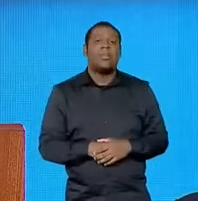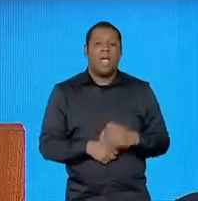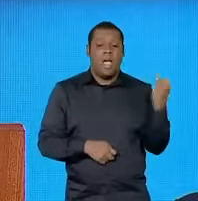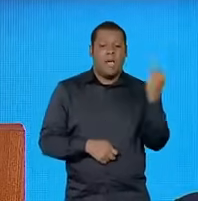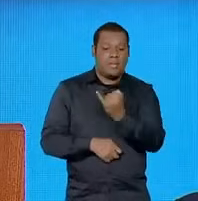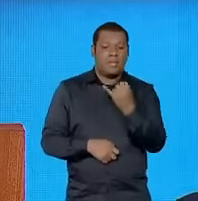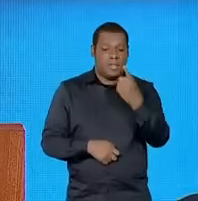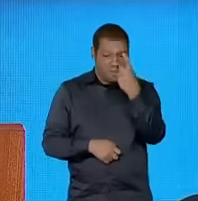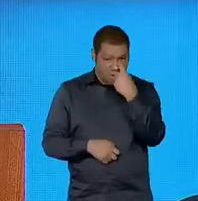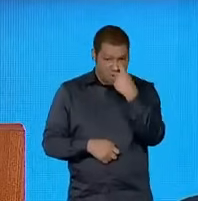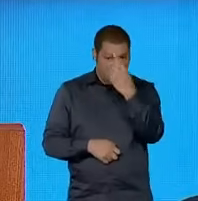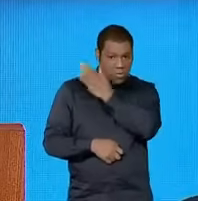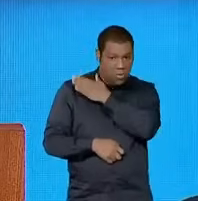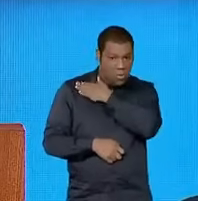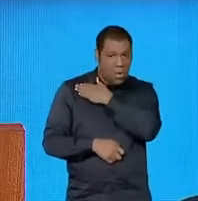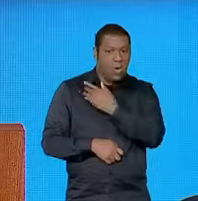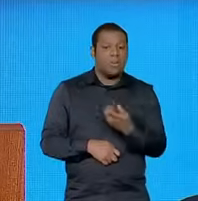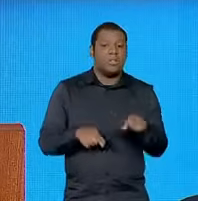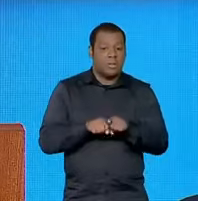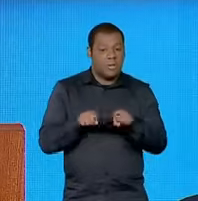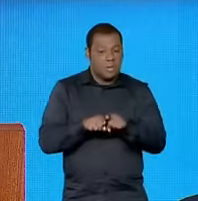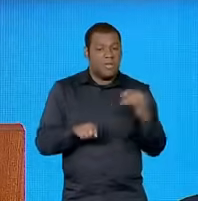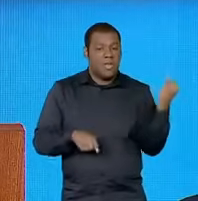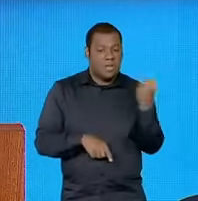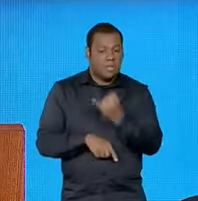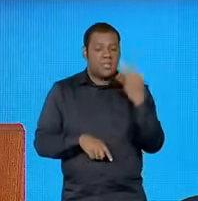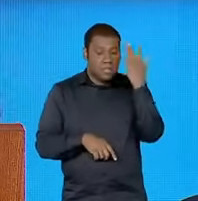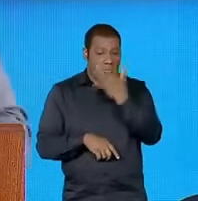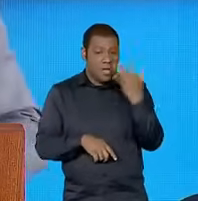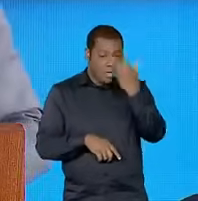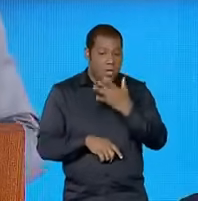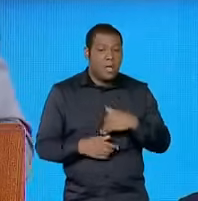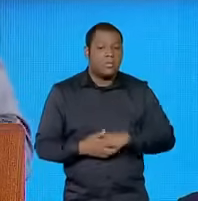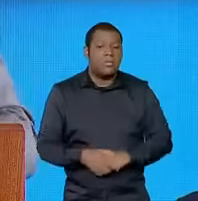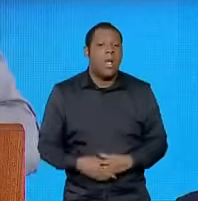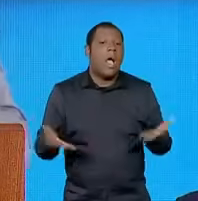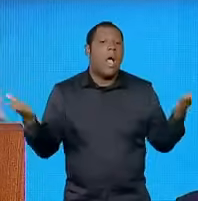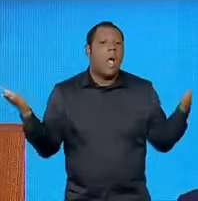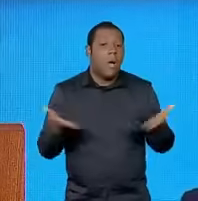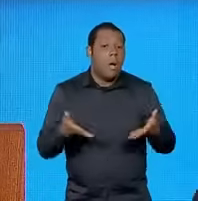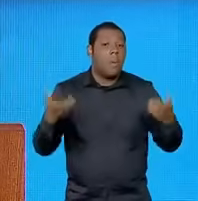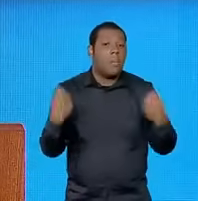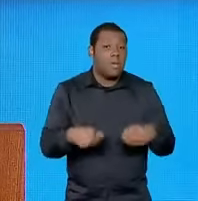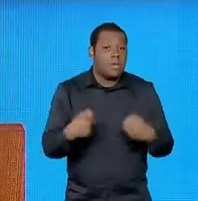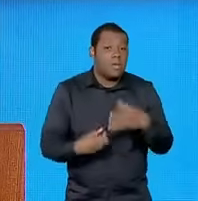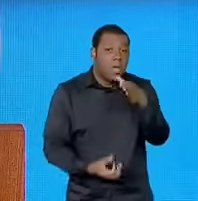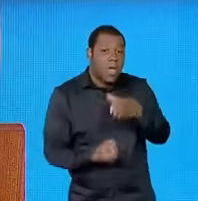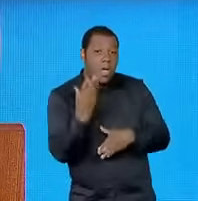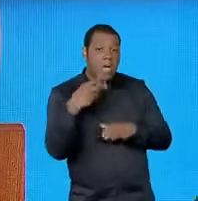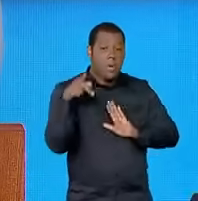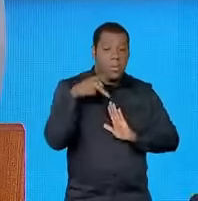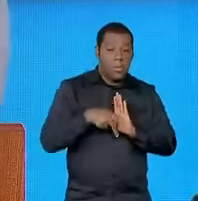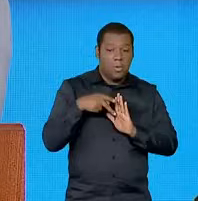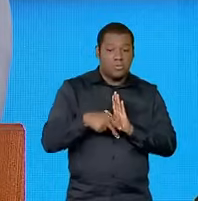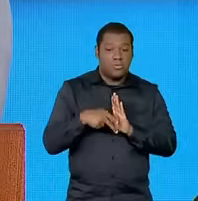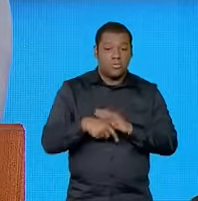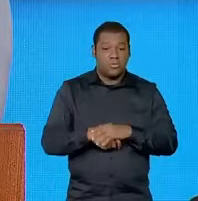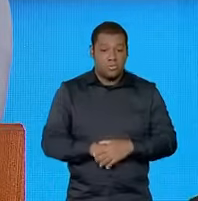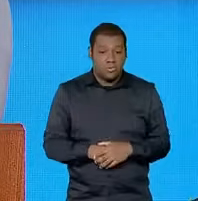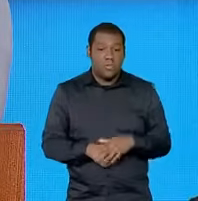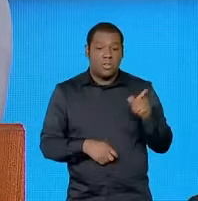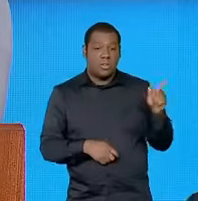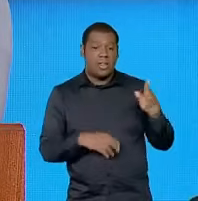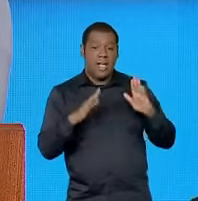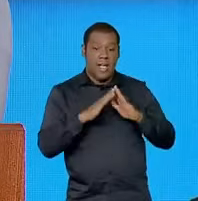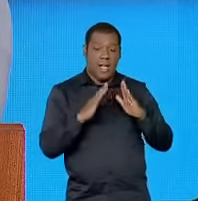Costa, e já falei para o Haddad, e já falei para o Haddad. Nós precisamos agora criar um programa de reforma de